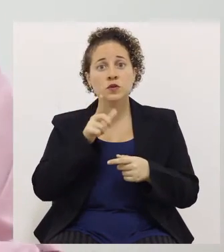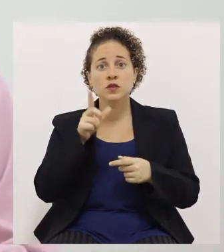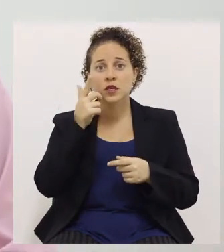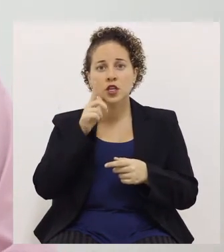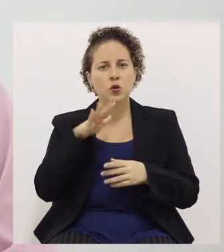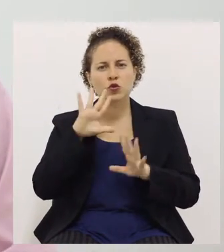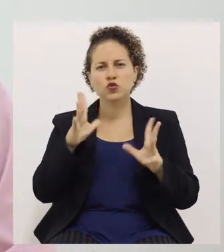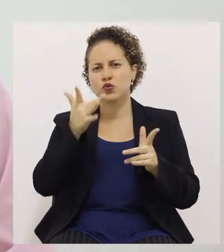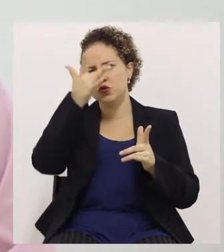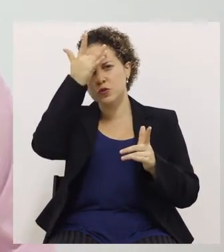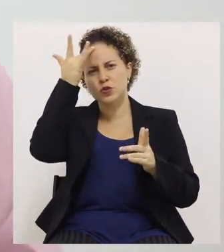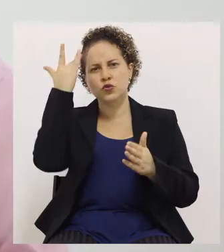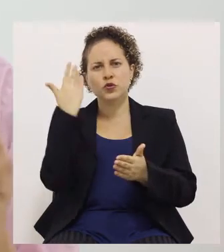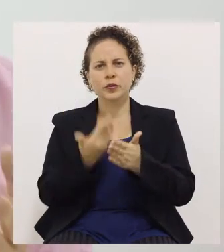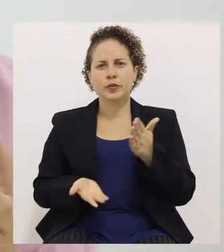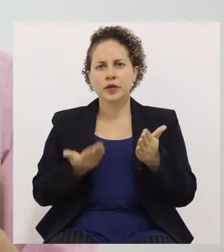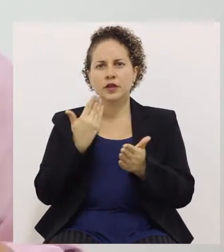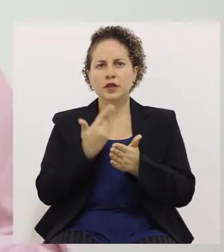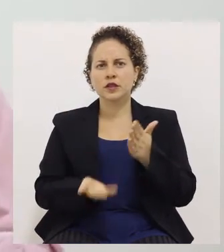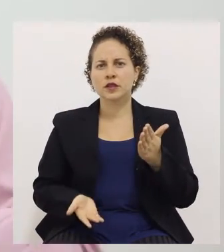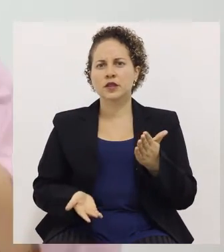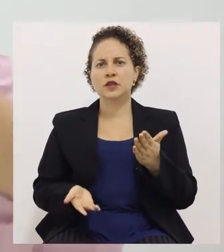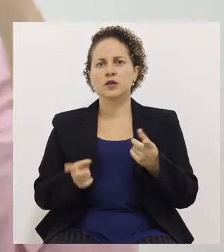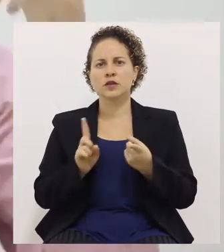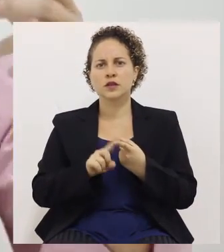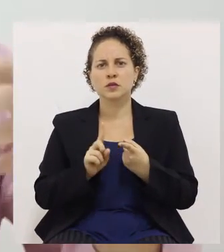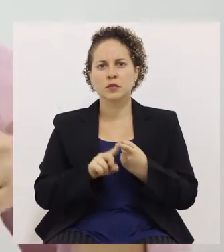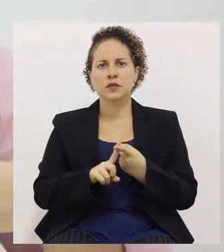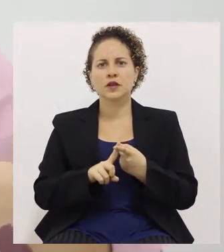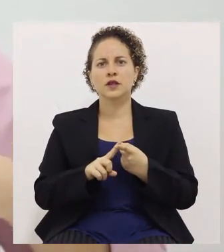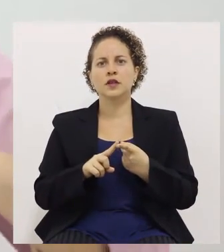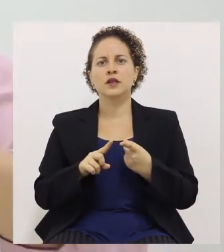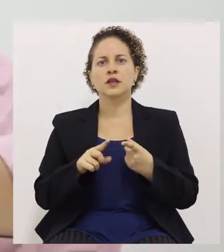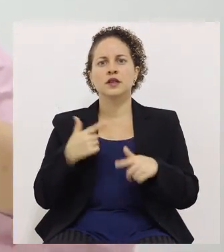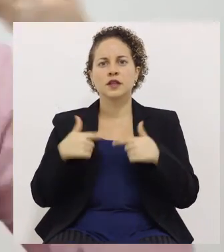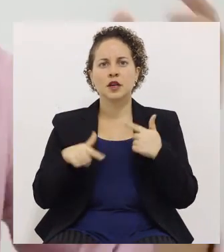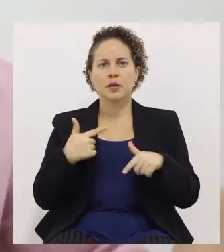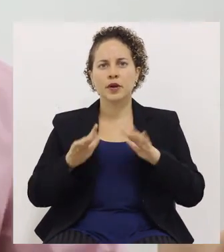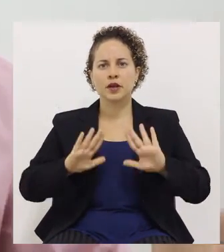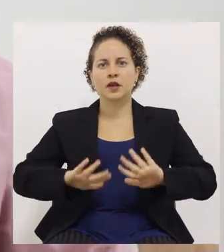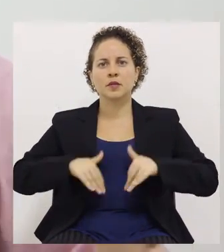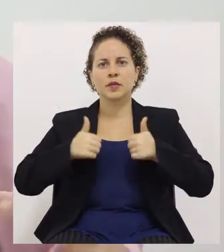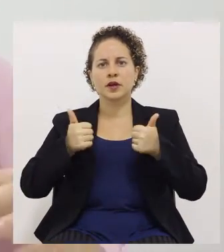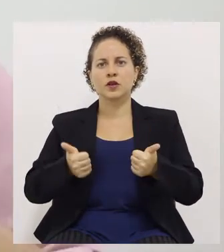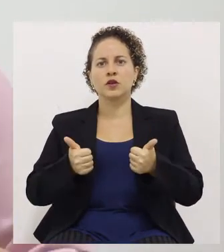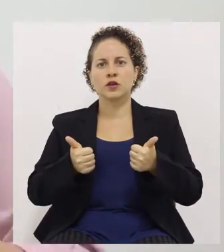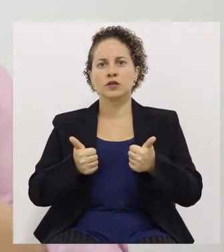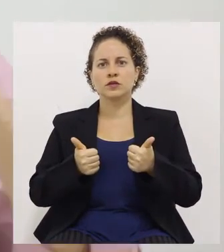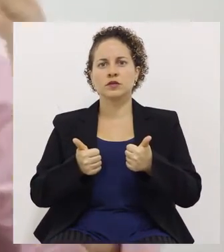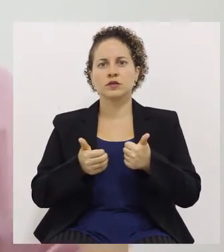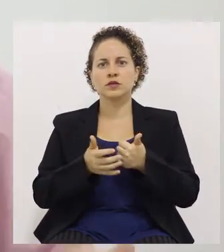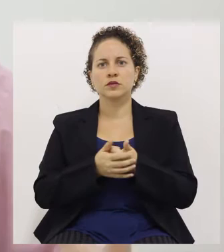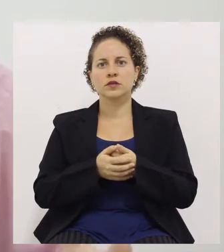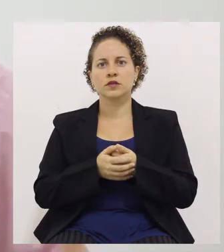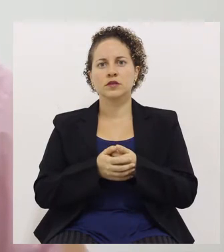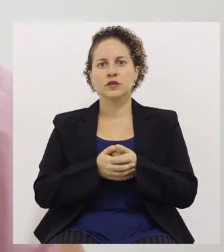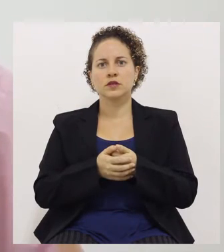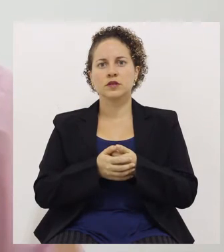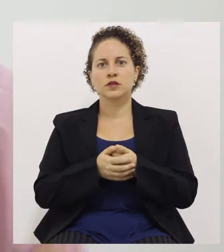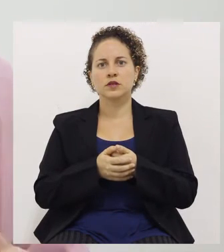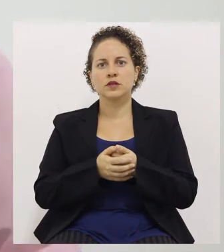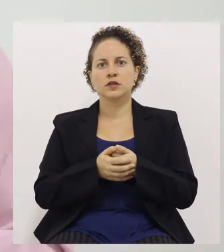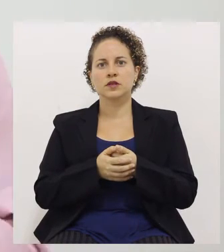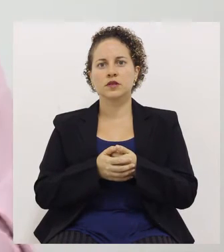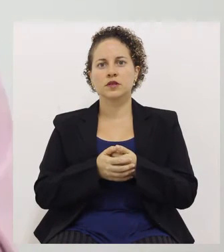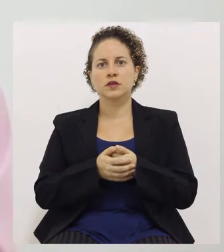ganhou. Todo mundo perdeu. Não teve aumento, não teve promoção, o indivíduo passa a trabalhar pior para a empresa perde, o indivíduo